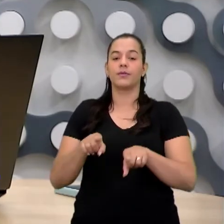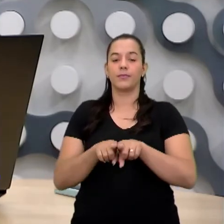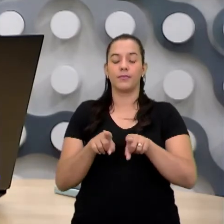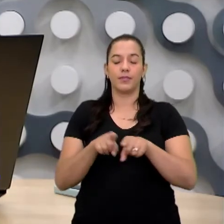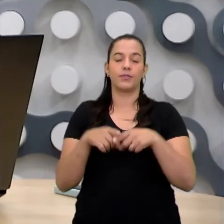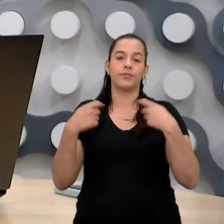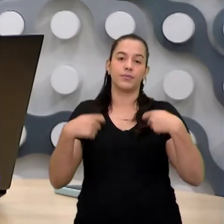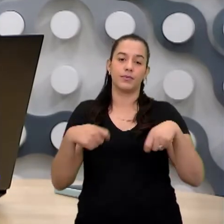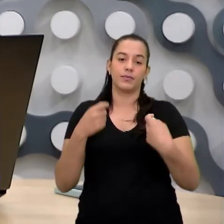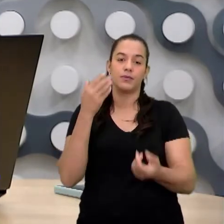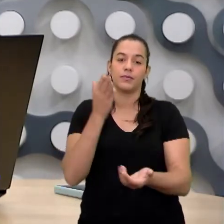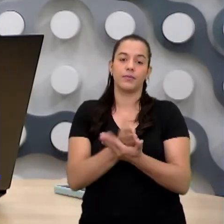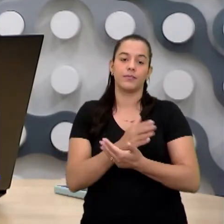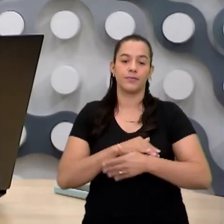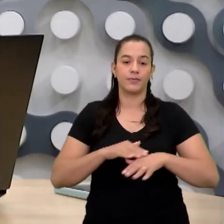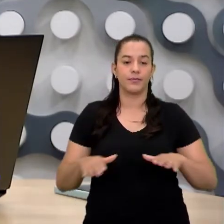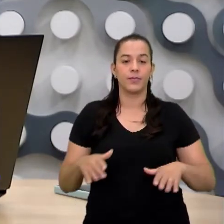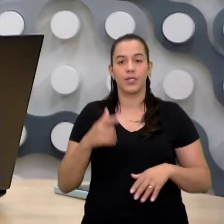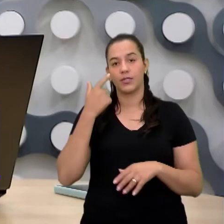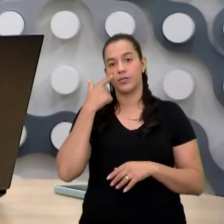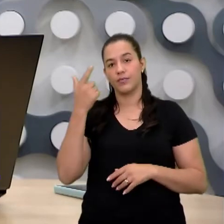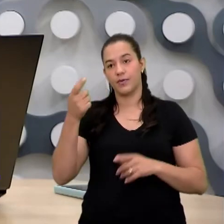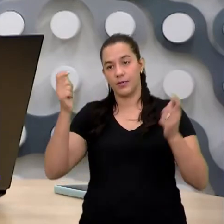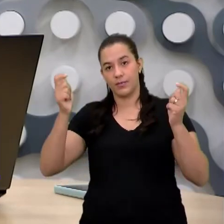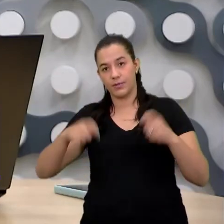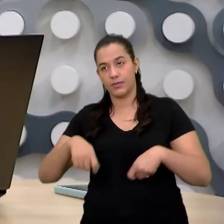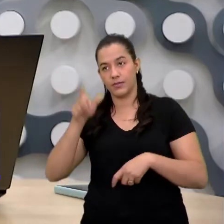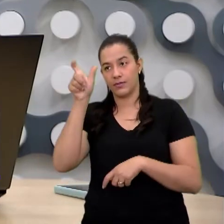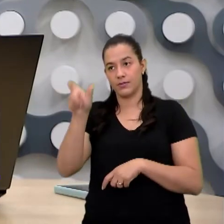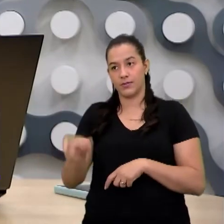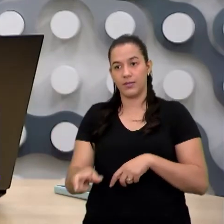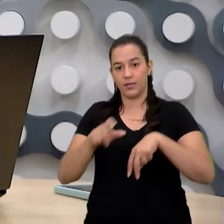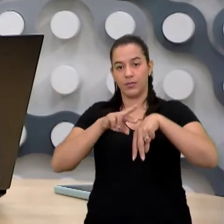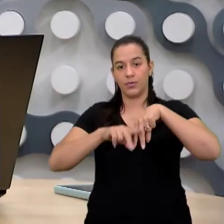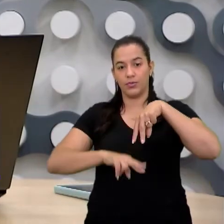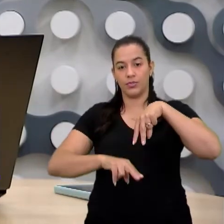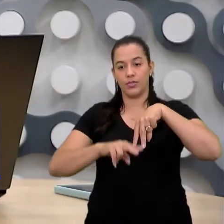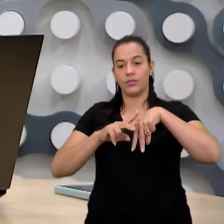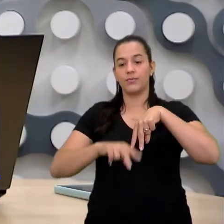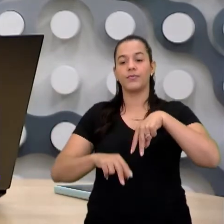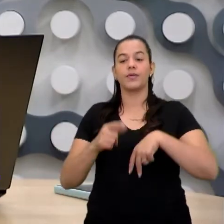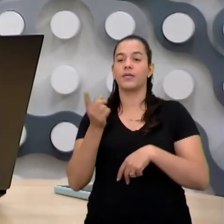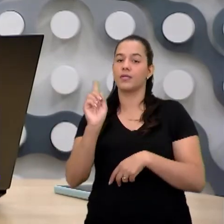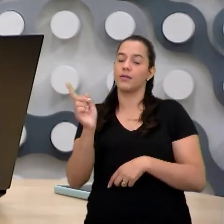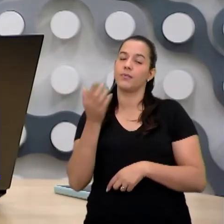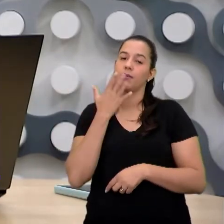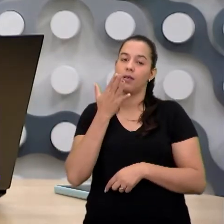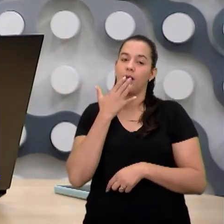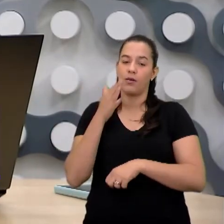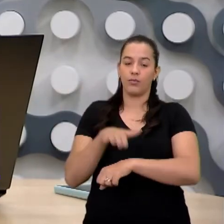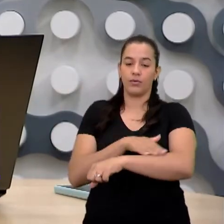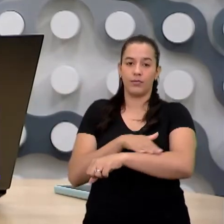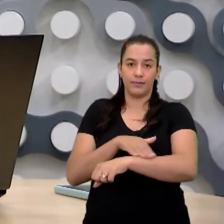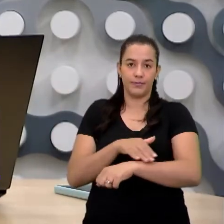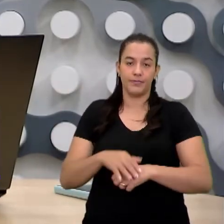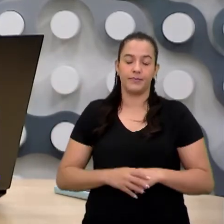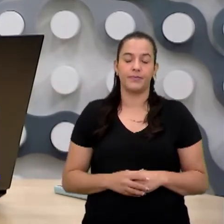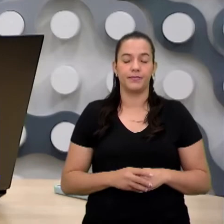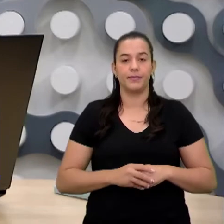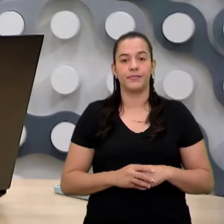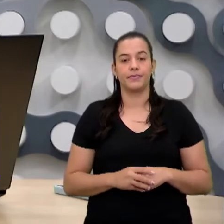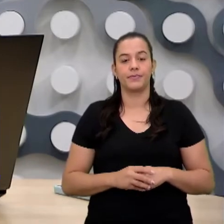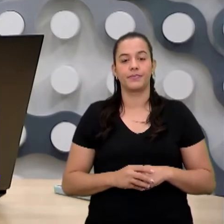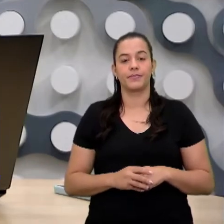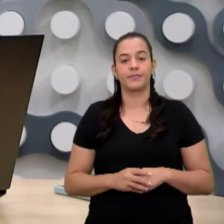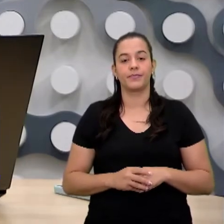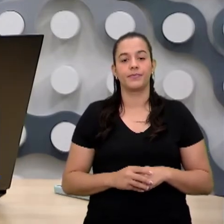porque não se vê a capacidade da pessoa nem pelo gênero, né, e também nem pela cor. Vamos lá para a próxima tela, que